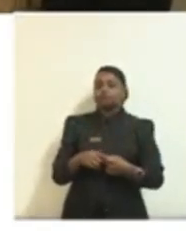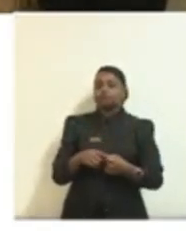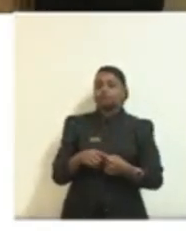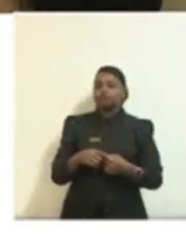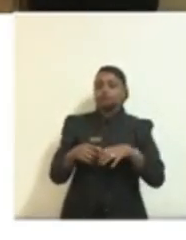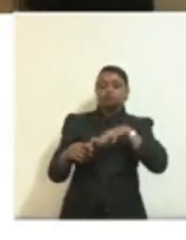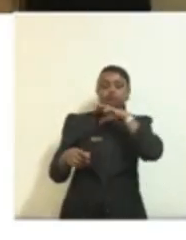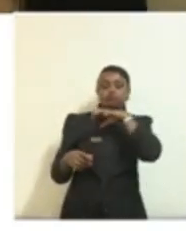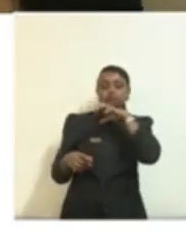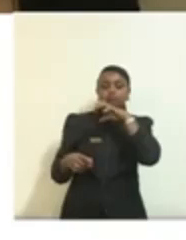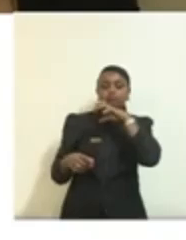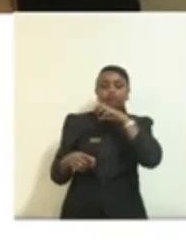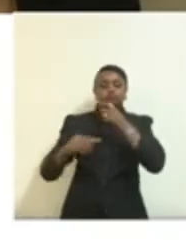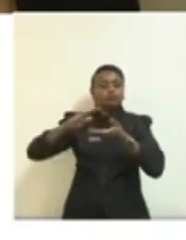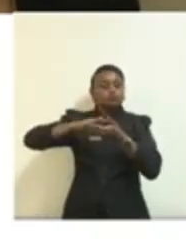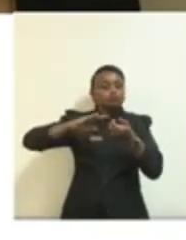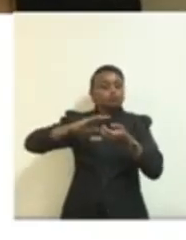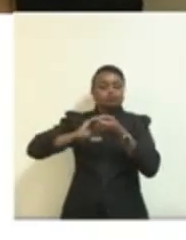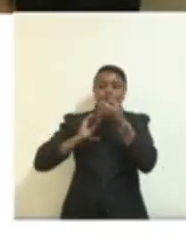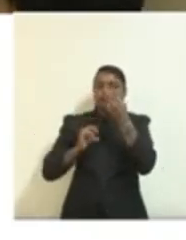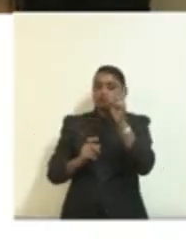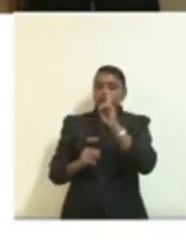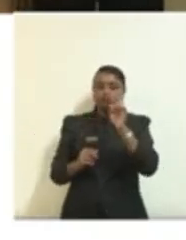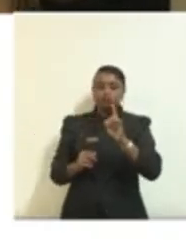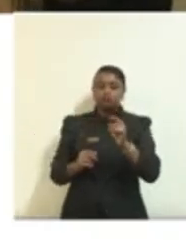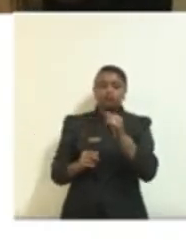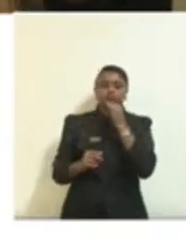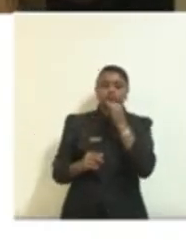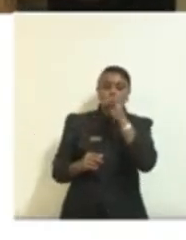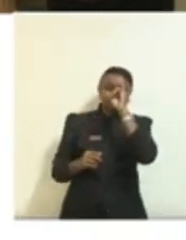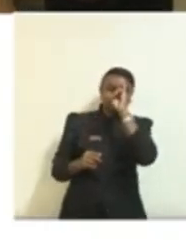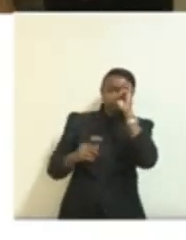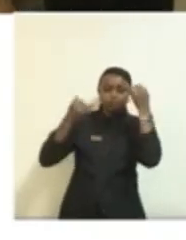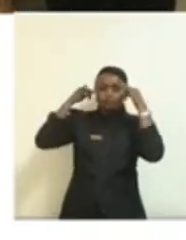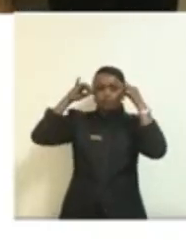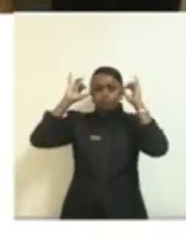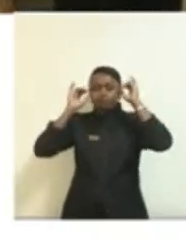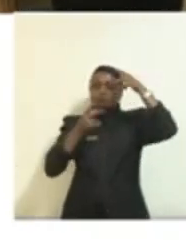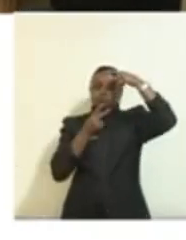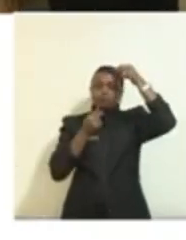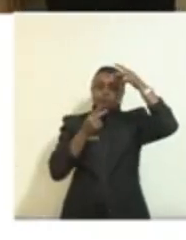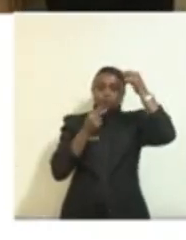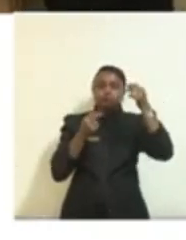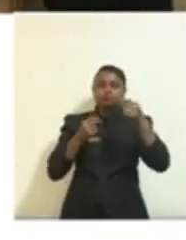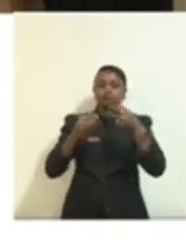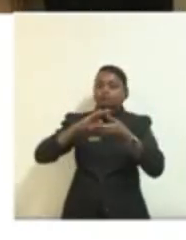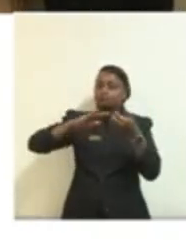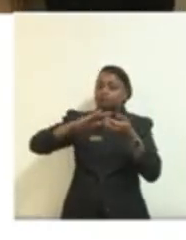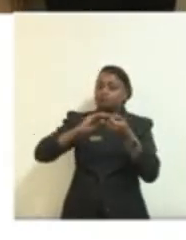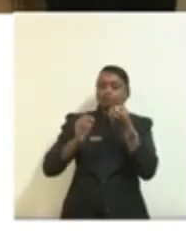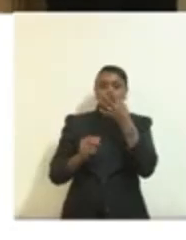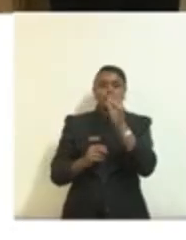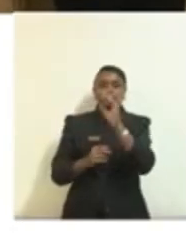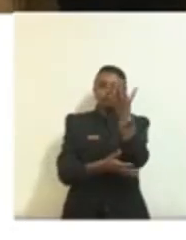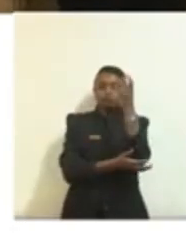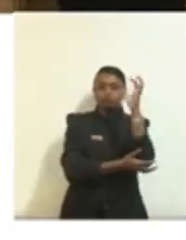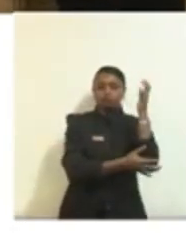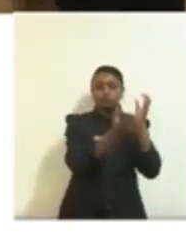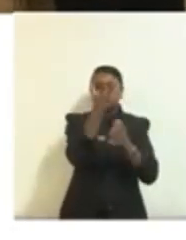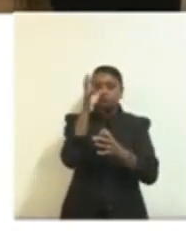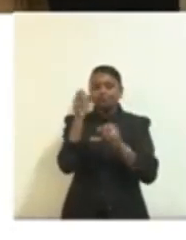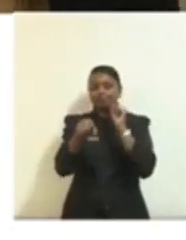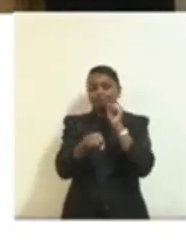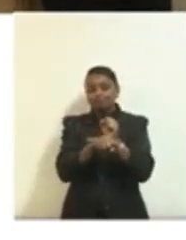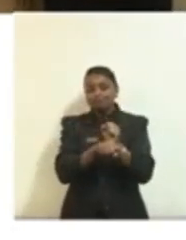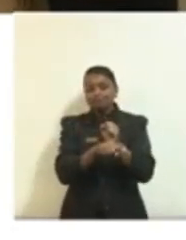conservação que prevê a exclusão da atividade do uso pastoril, nós não vamos conservar campo, vamos conservar outros tipos de ecossistemas, mais